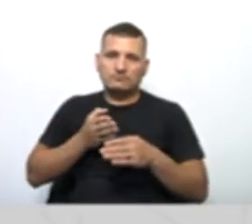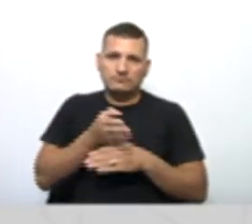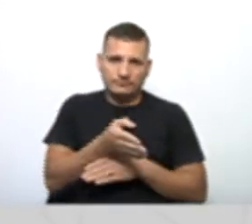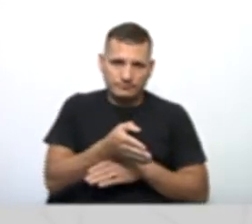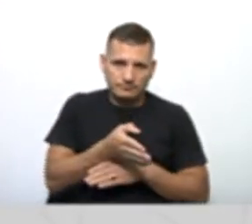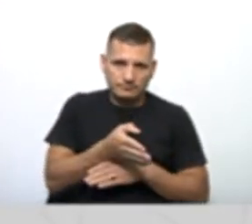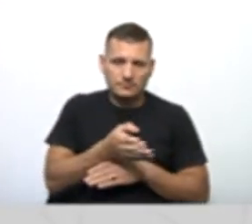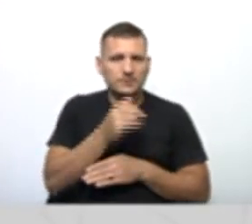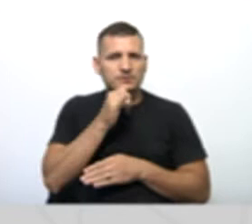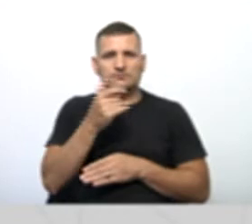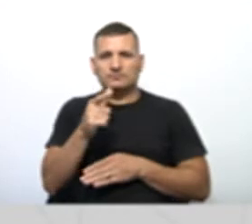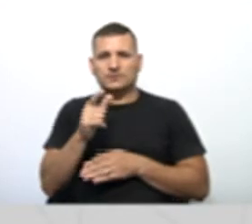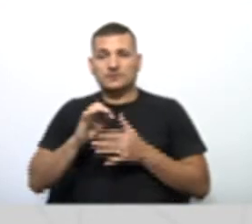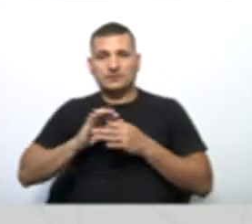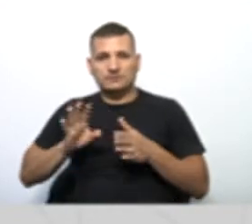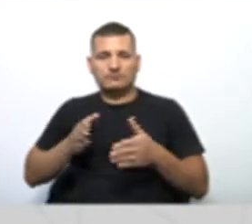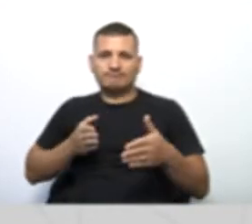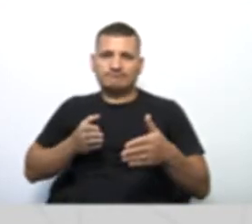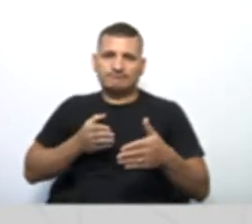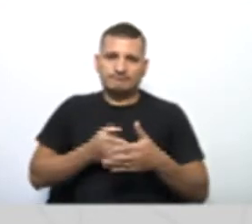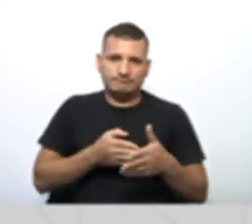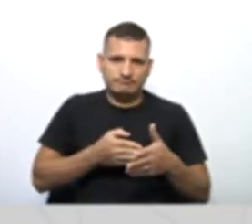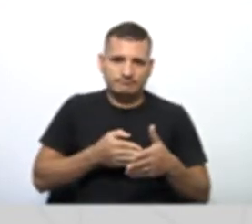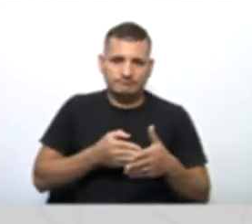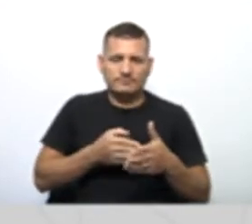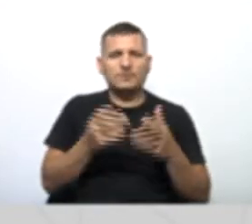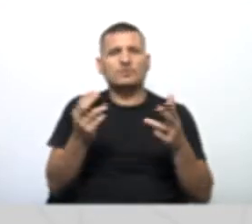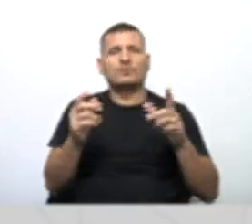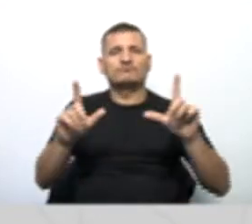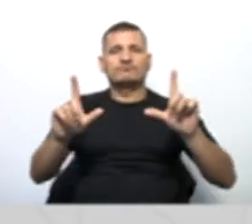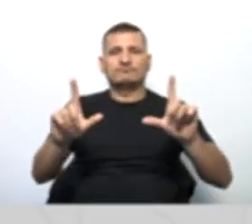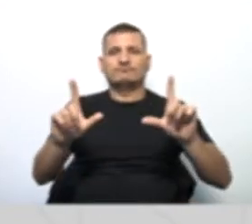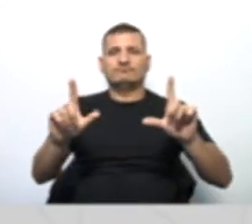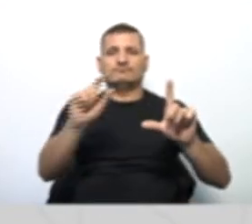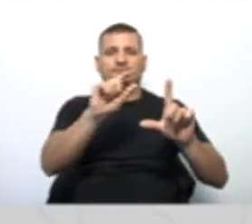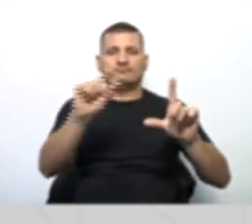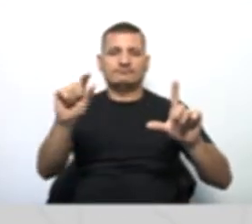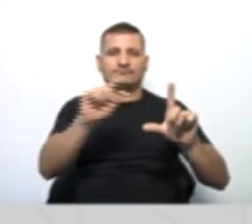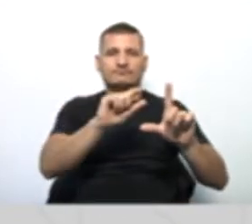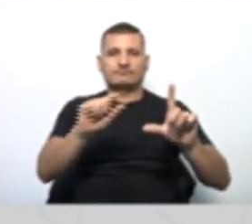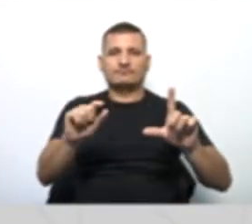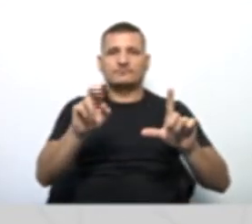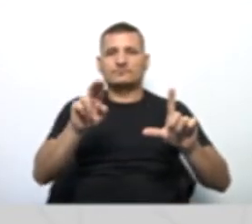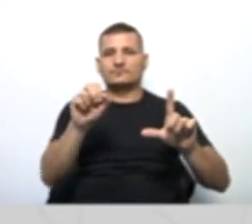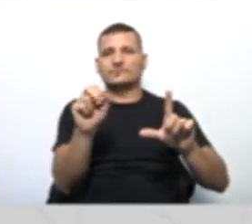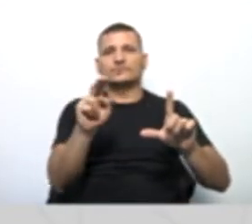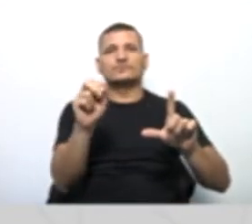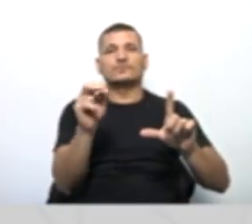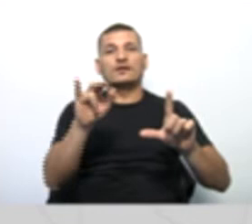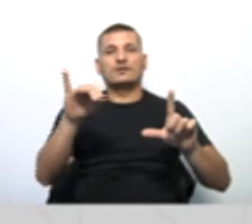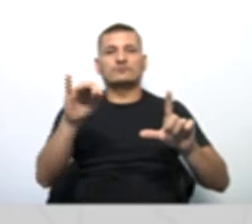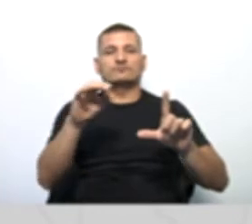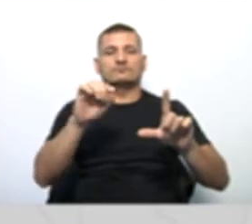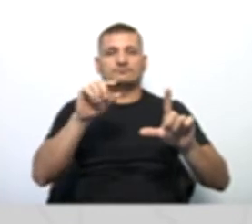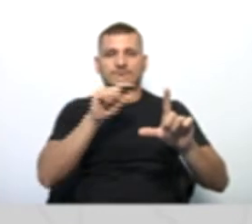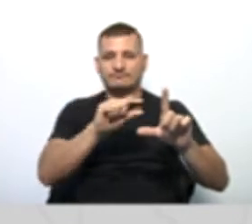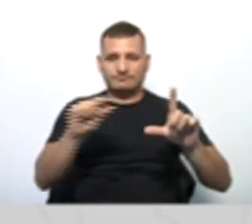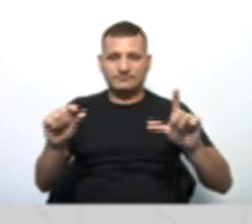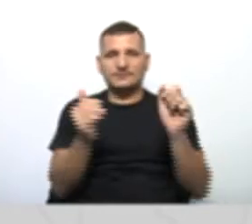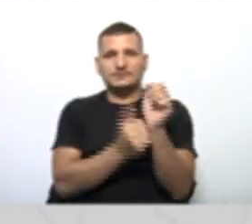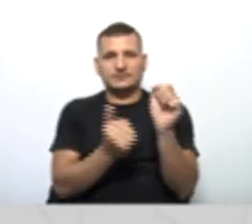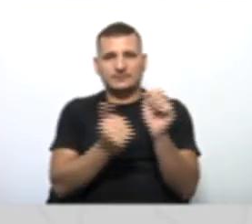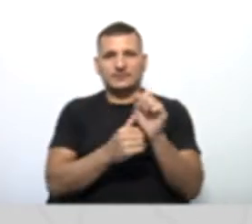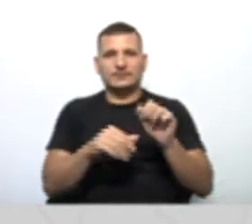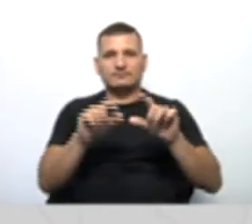ou aplicações. Normalmente é aquela nossa telinha de autenticação, né, com usuário e senha, que o usuário